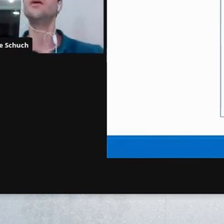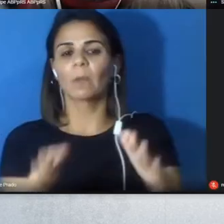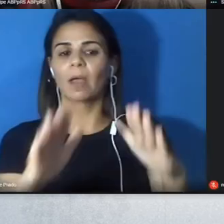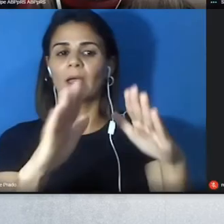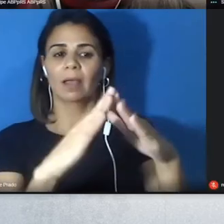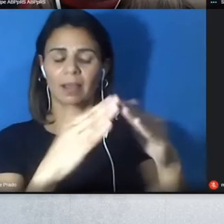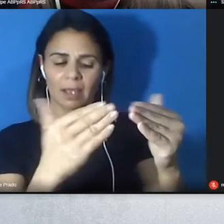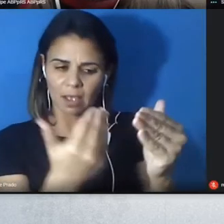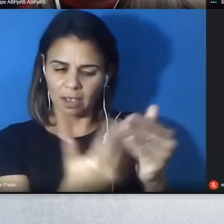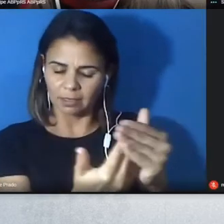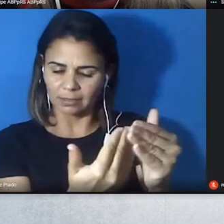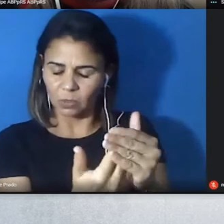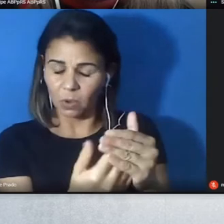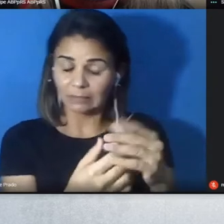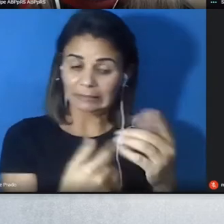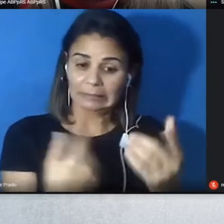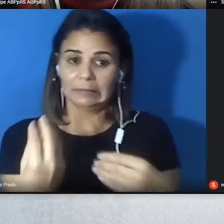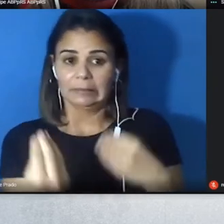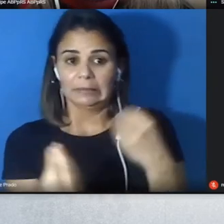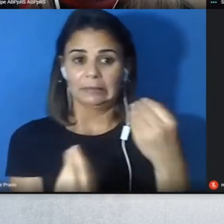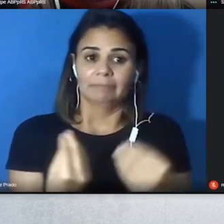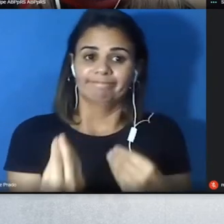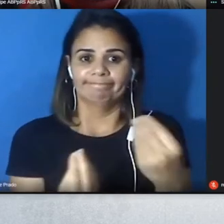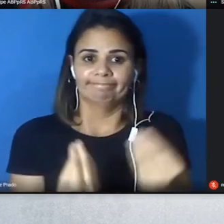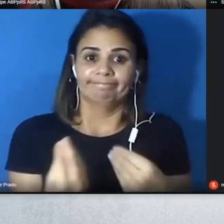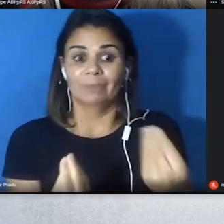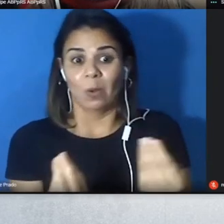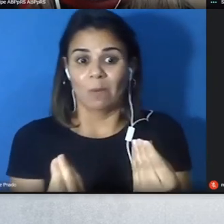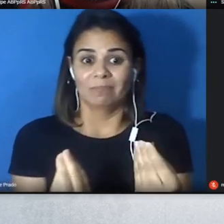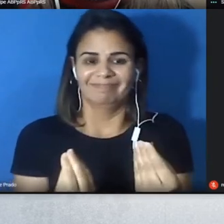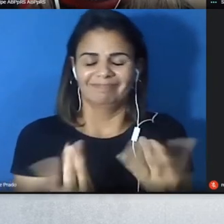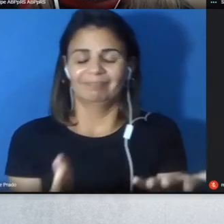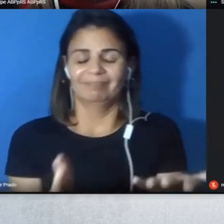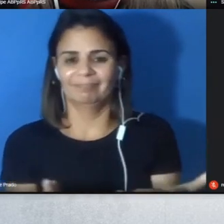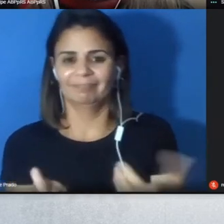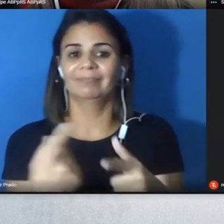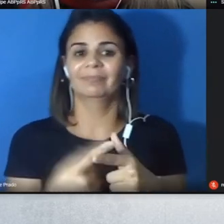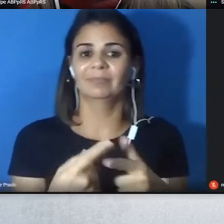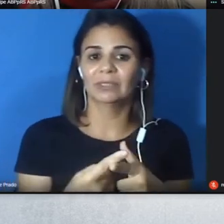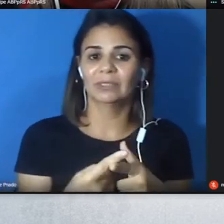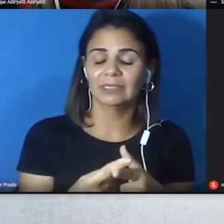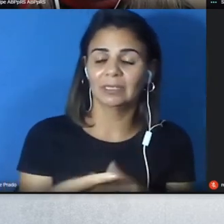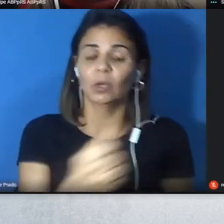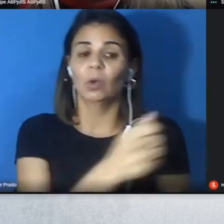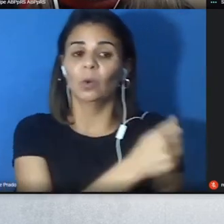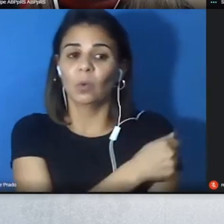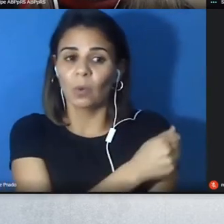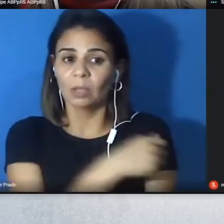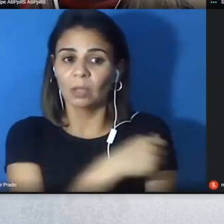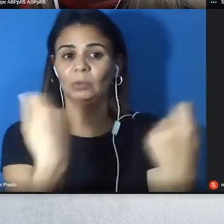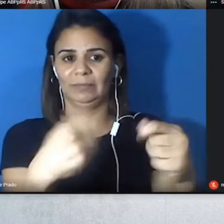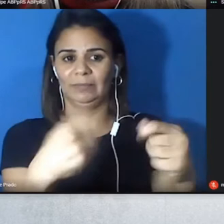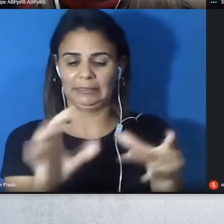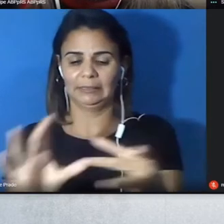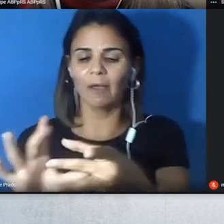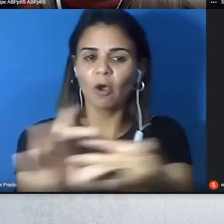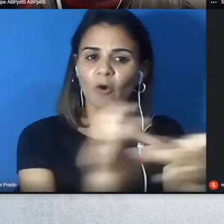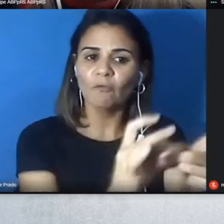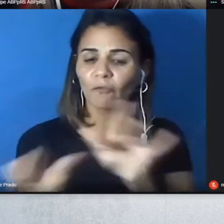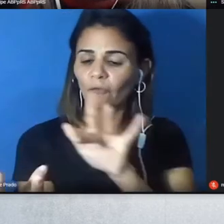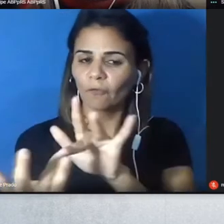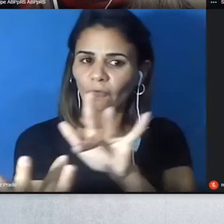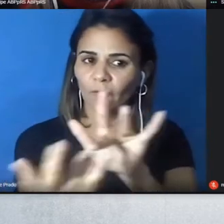Além desta nova etapa, agora o projeto conta com um programa de lives semanais com especialistas, todas as terças-feiras